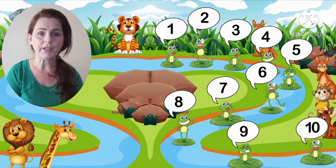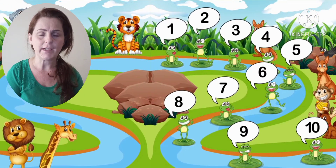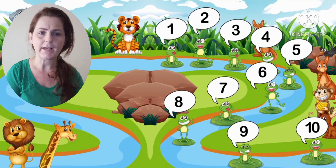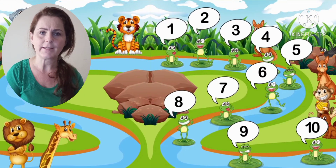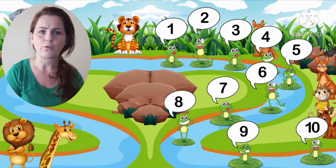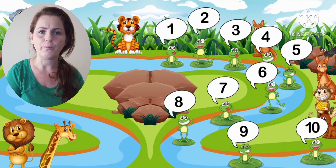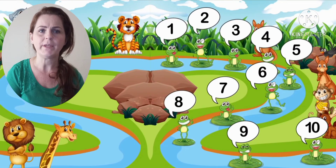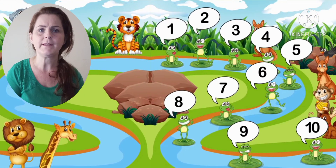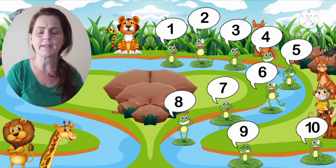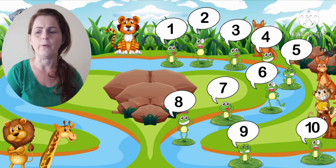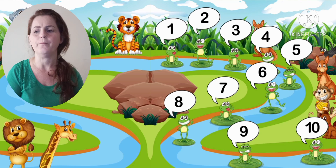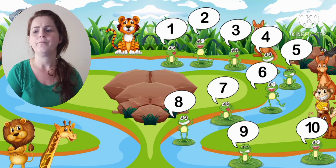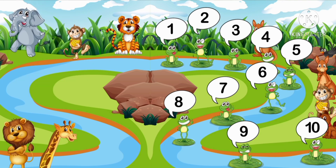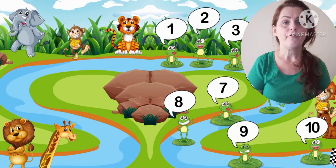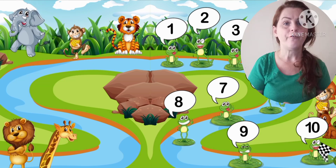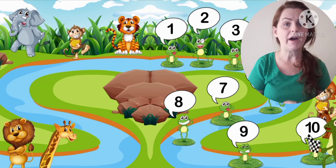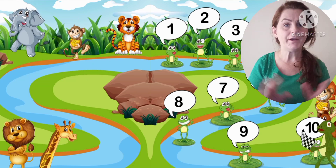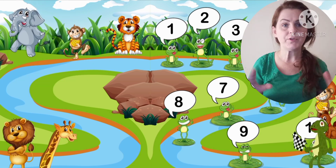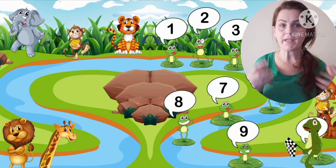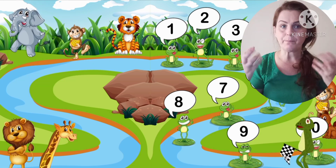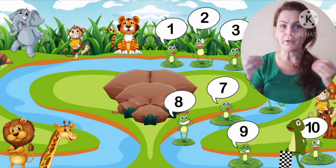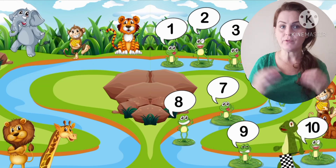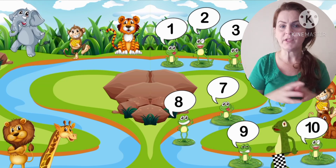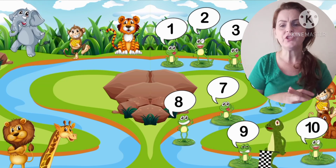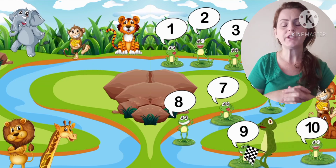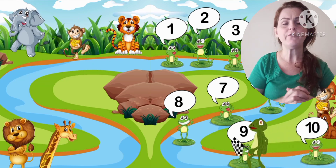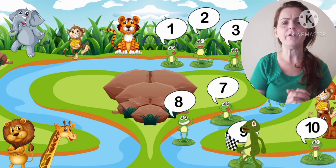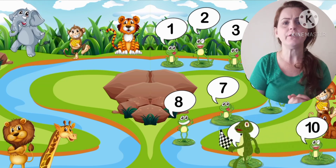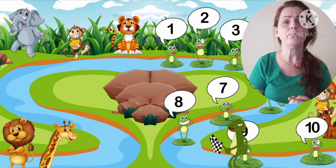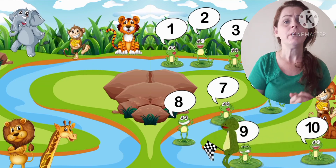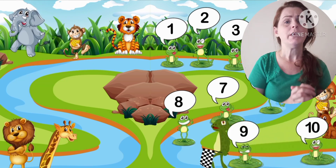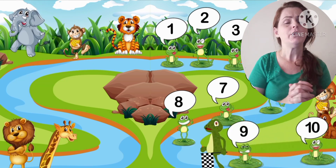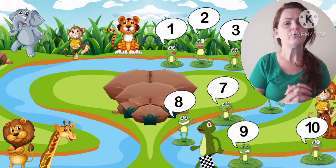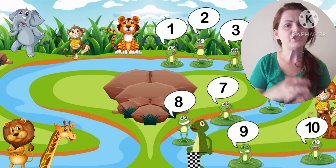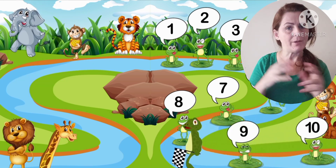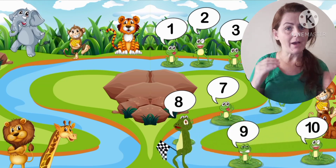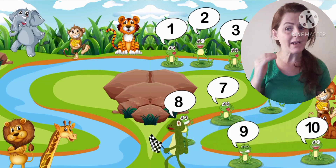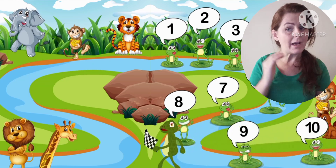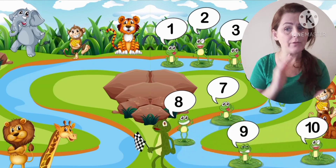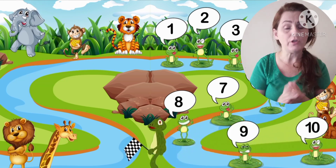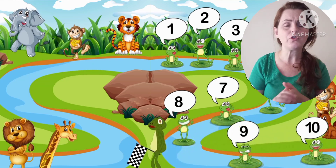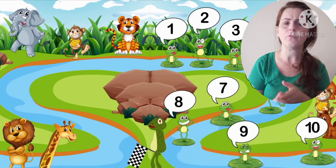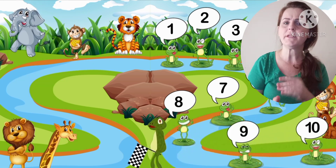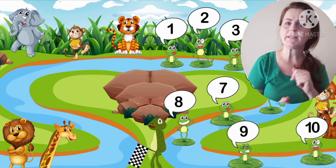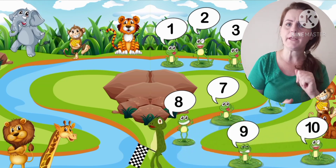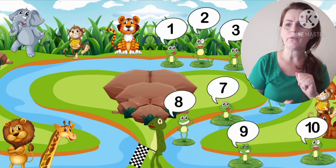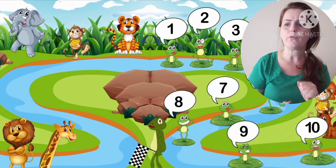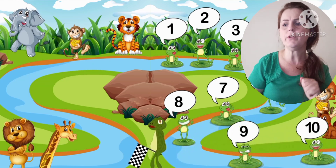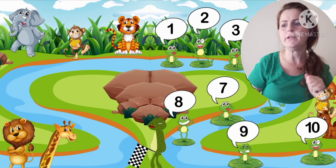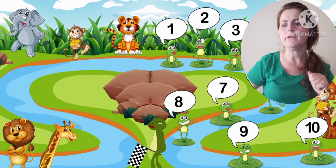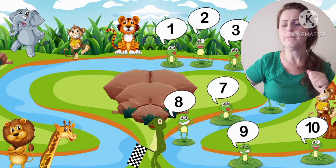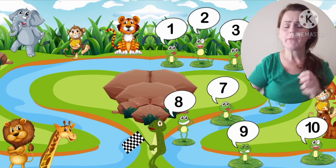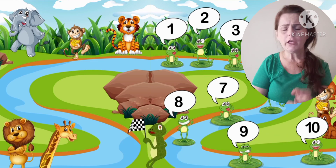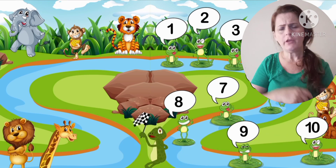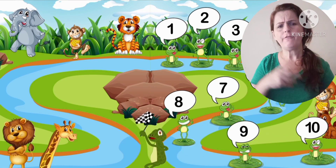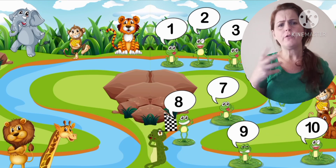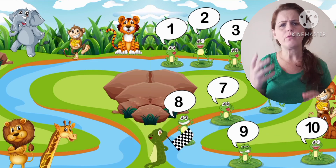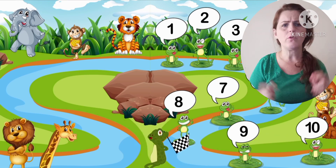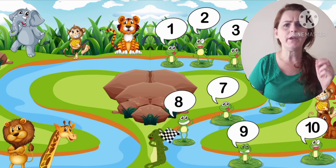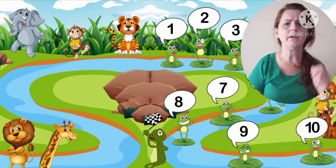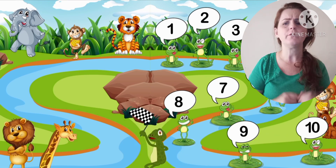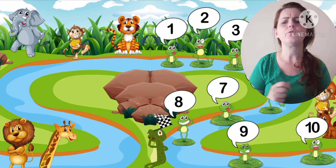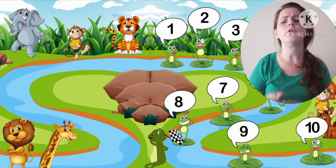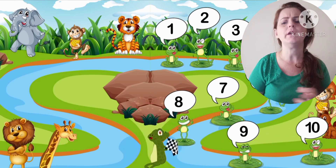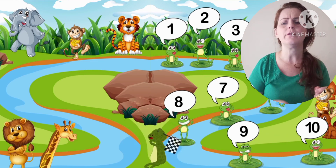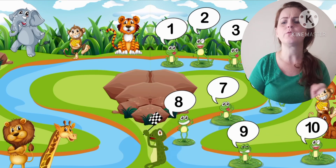assistirem a essa competição. Vários sapinhos se inscreveram e no dia marcado eles começaram a correr e